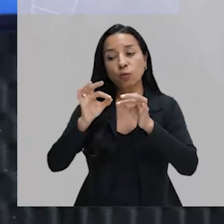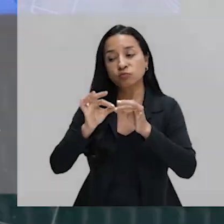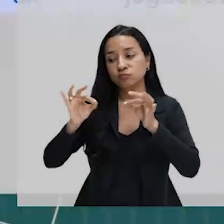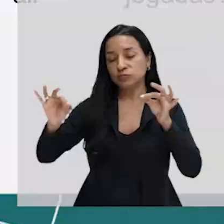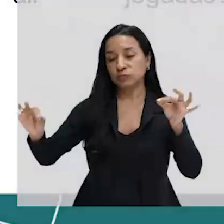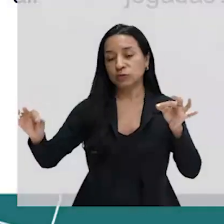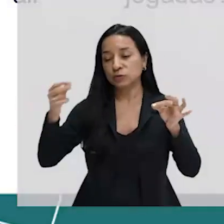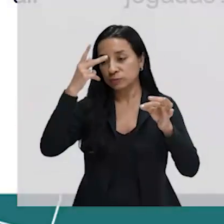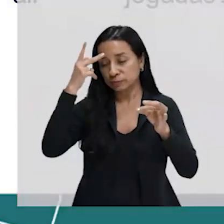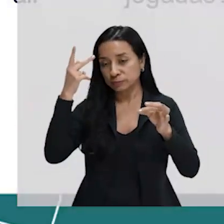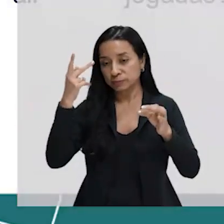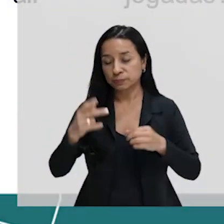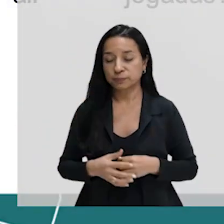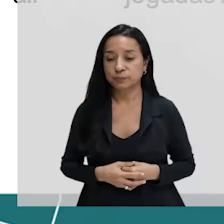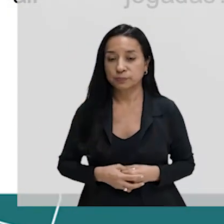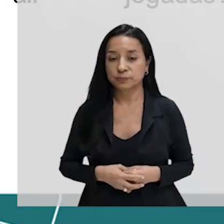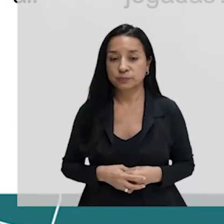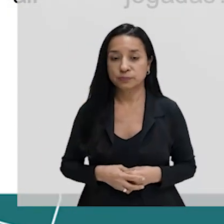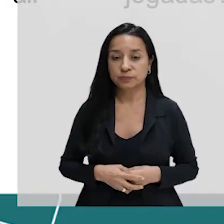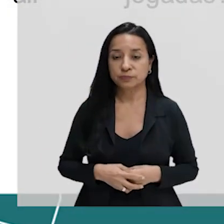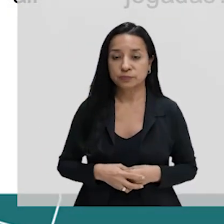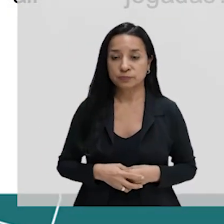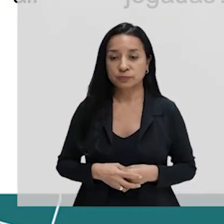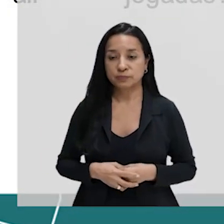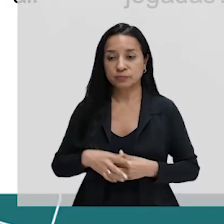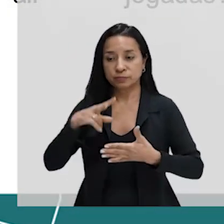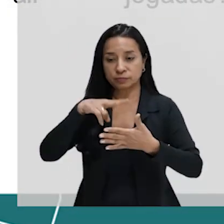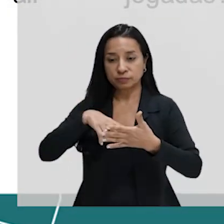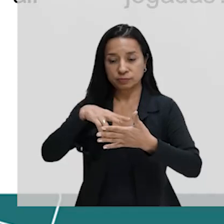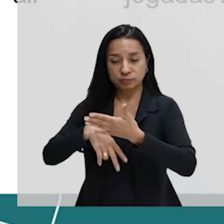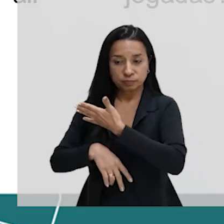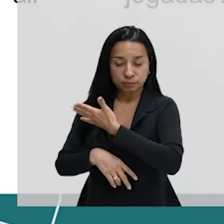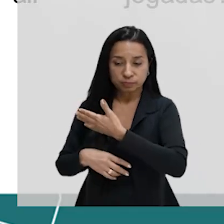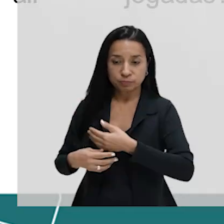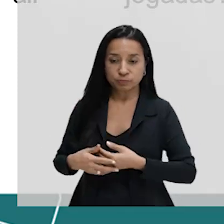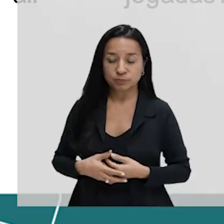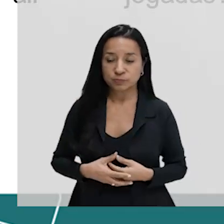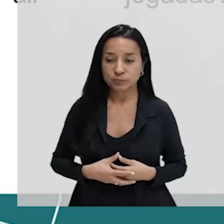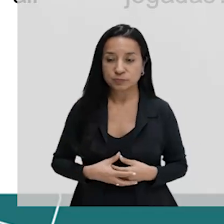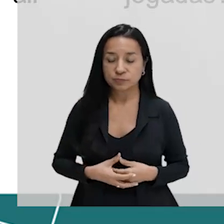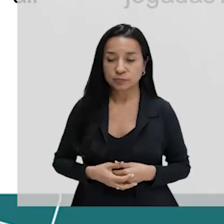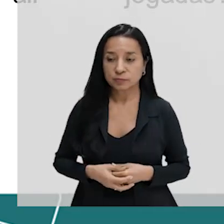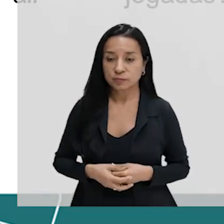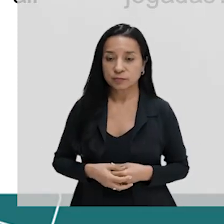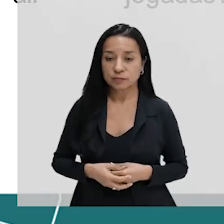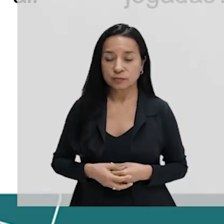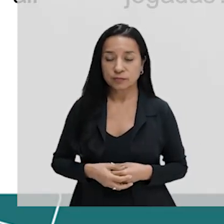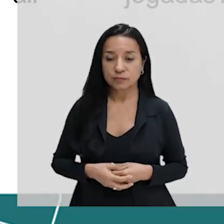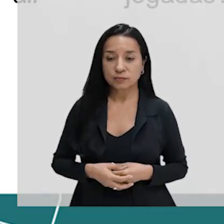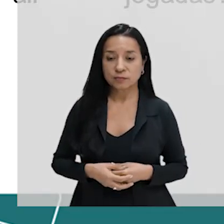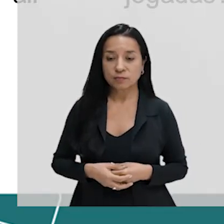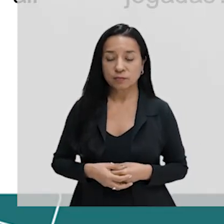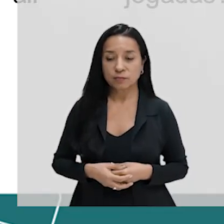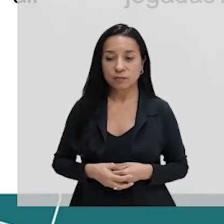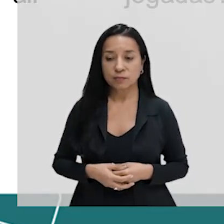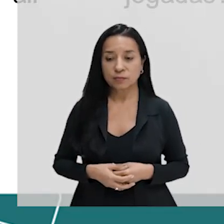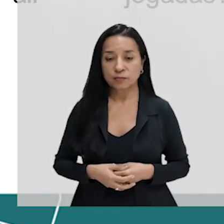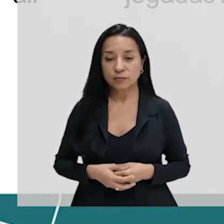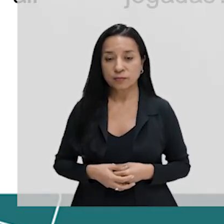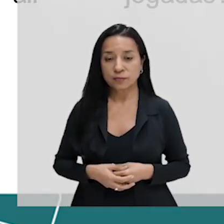discurso. Quando o elemento não está com a pessoa que fala e nem com a pessoa com quem se